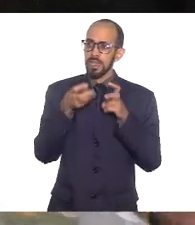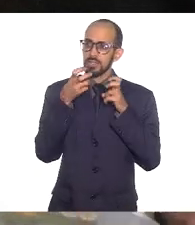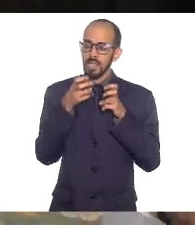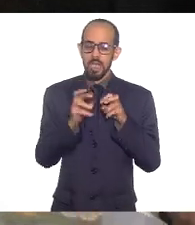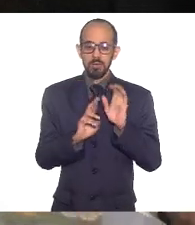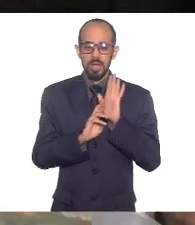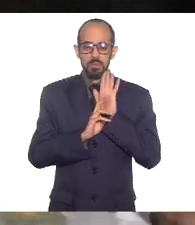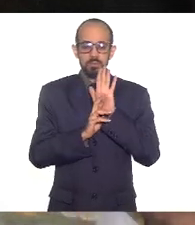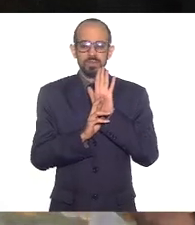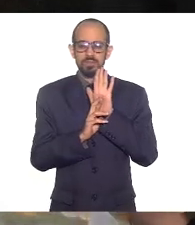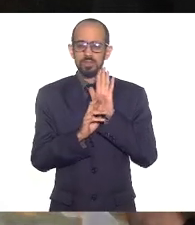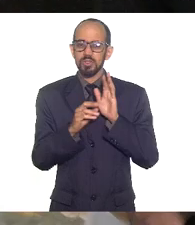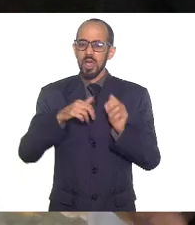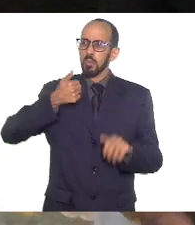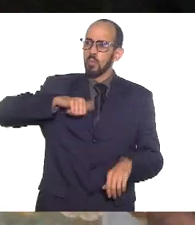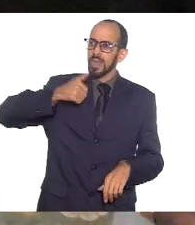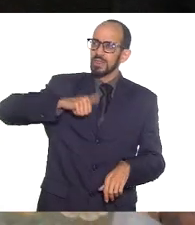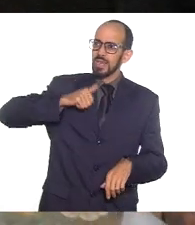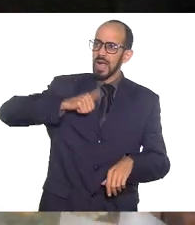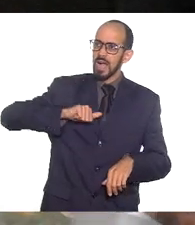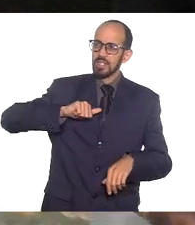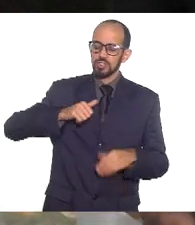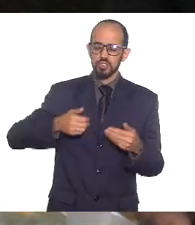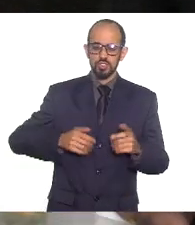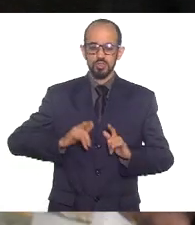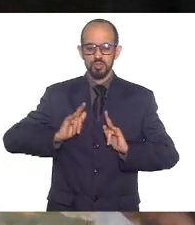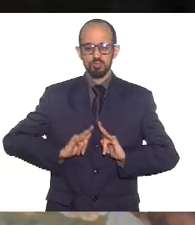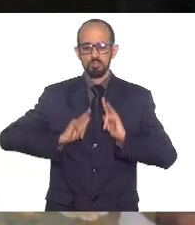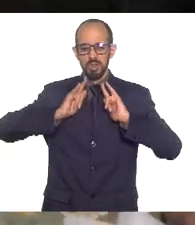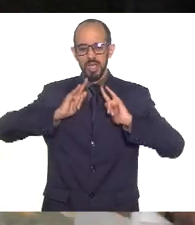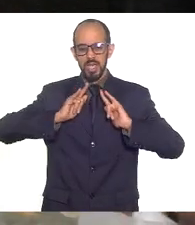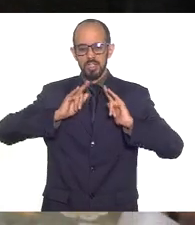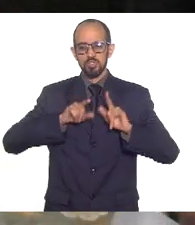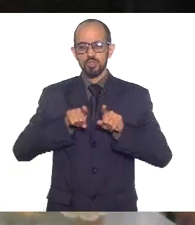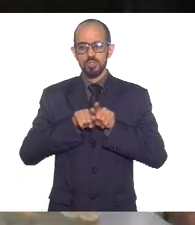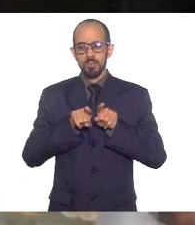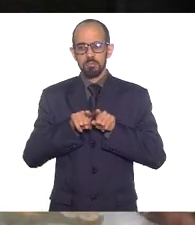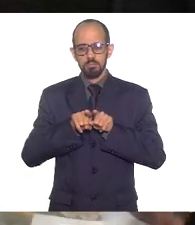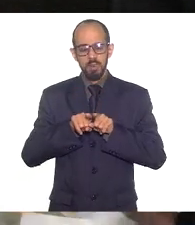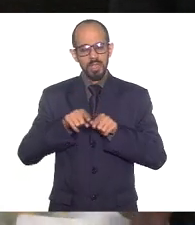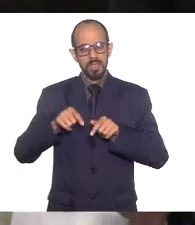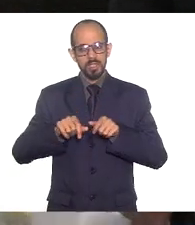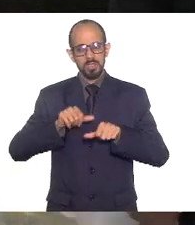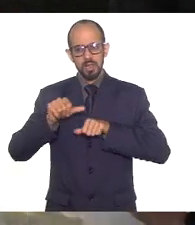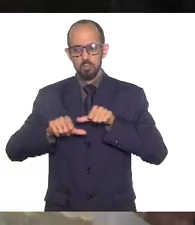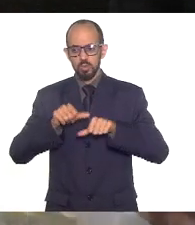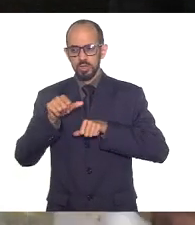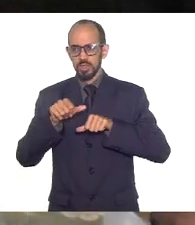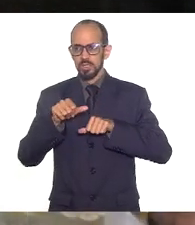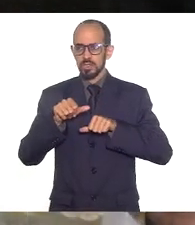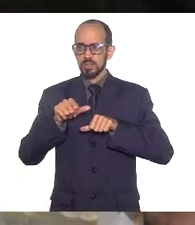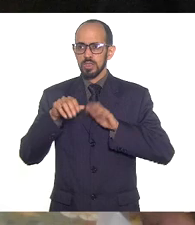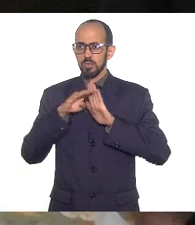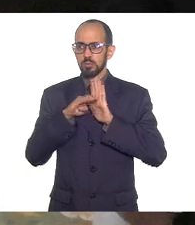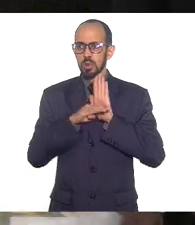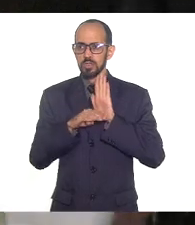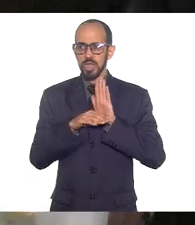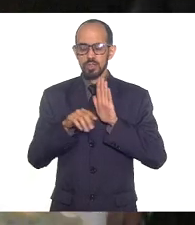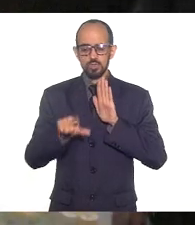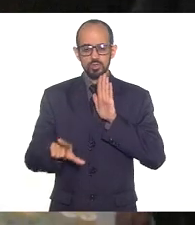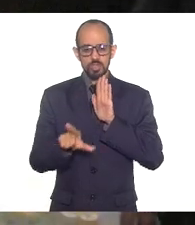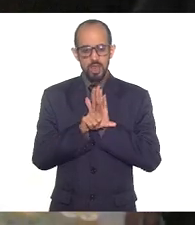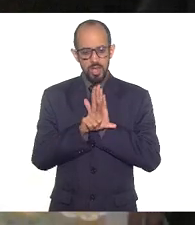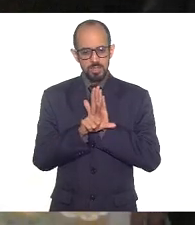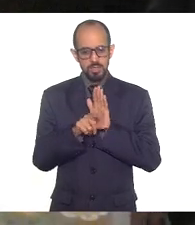passo de qualidade que se deu nós está e na dinâmica do processo legislativo a gente percebe